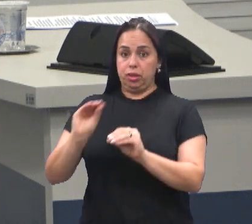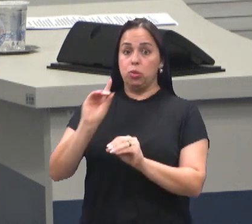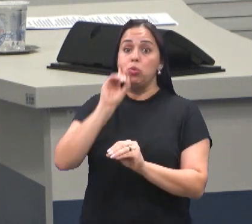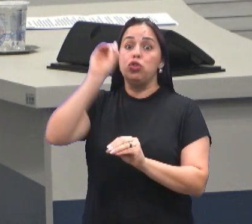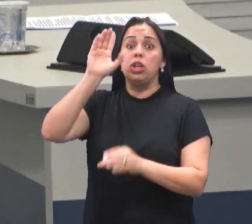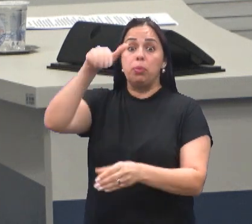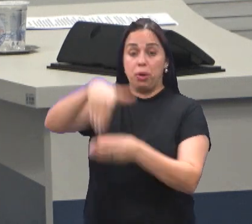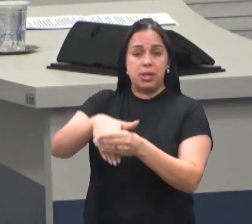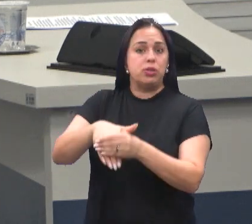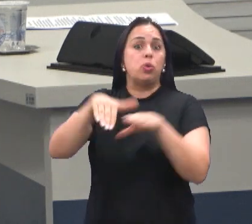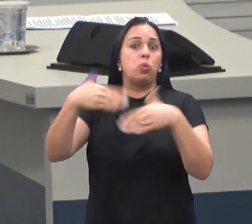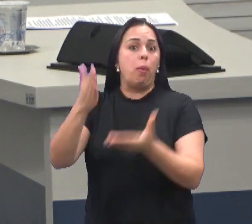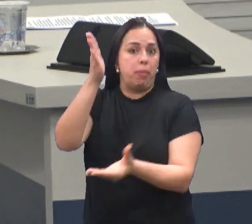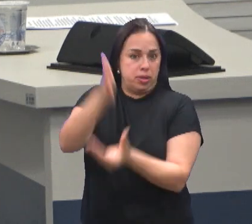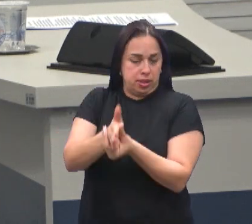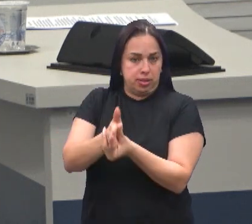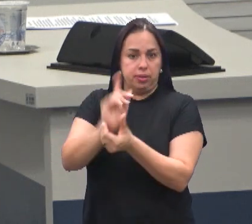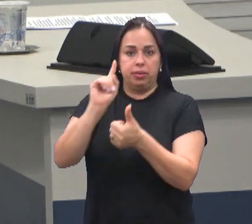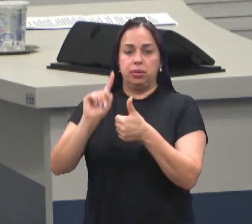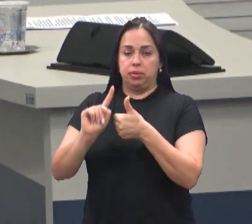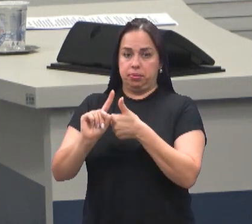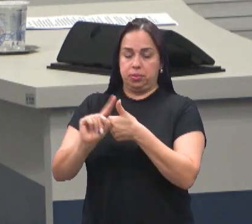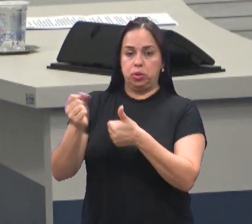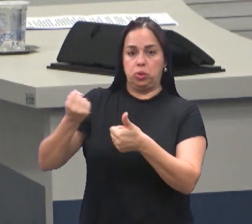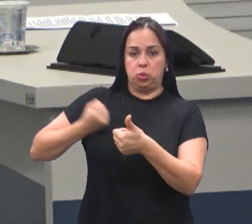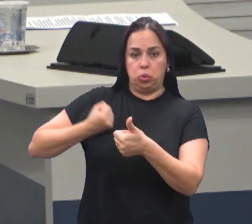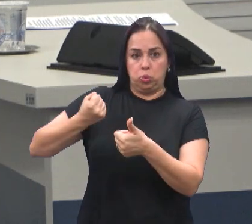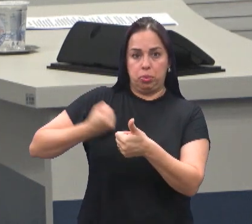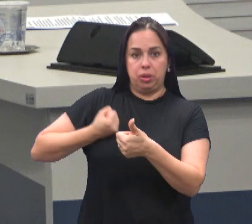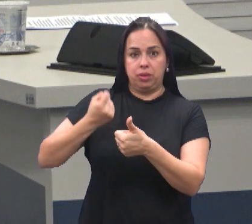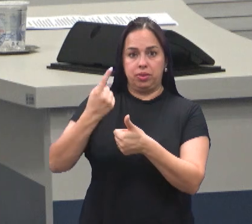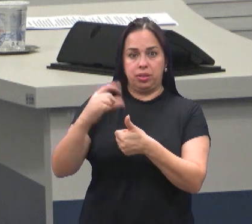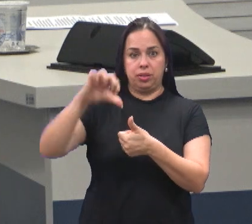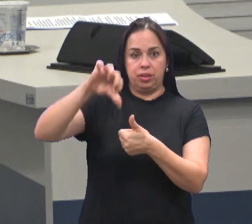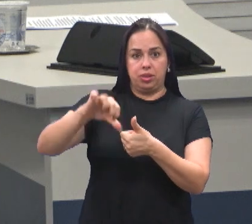seguintes processos, senhor presidente. Processo número